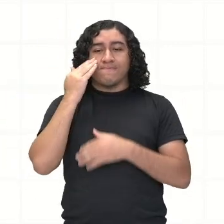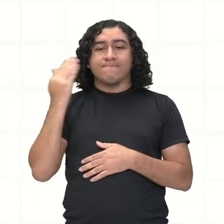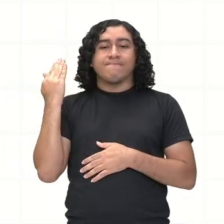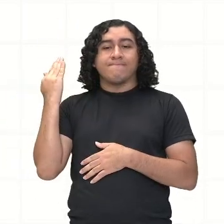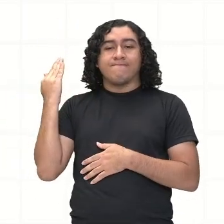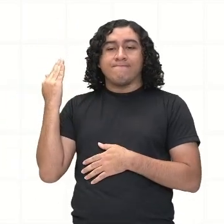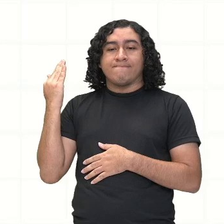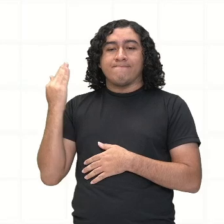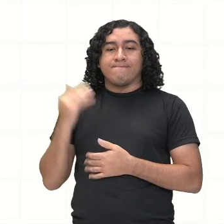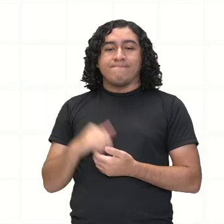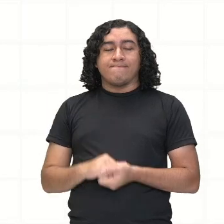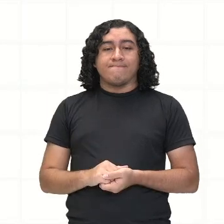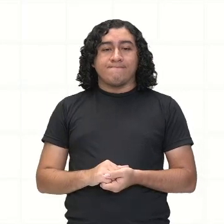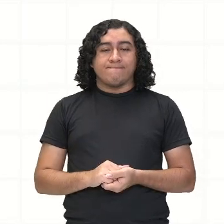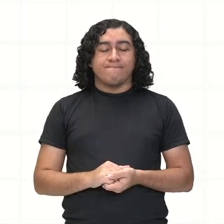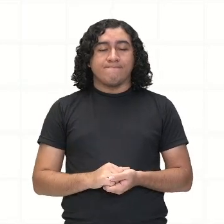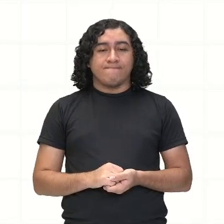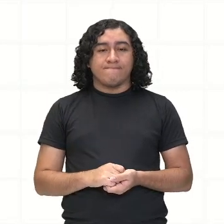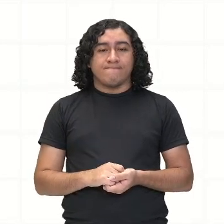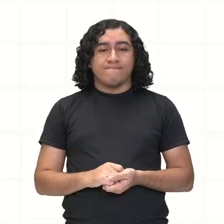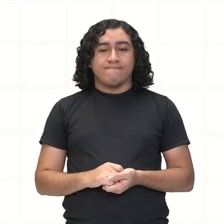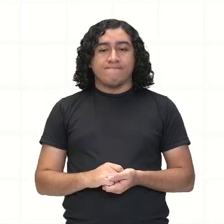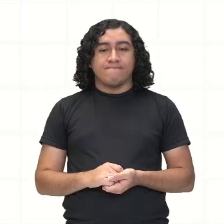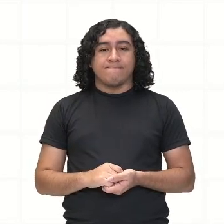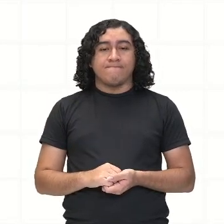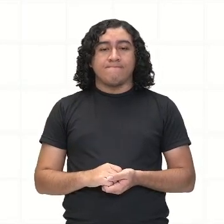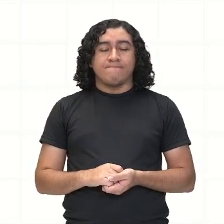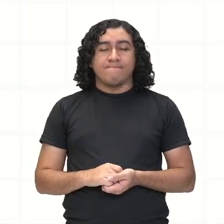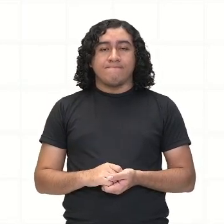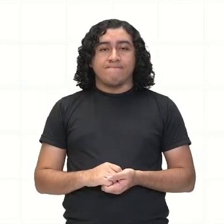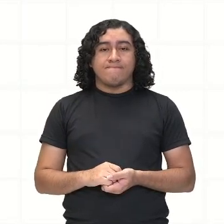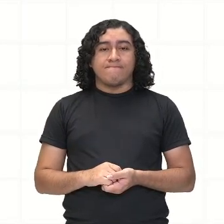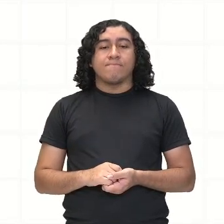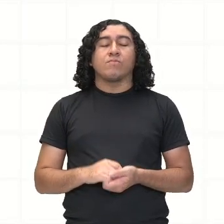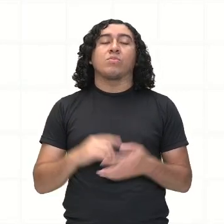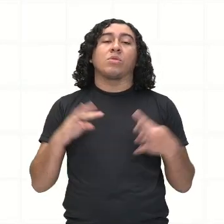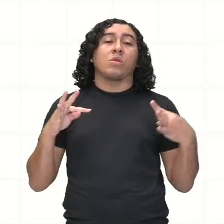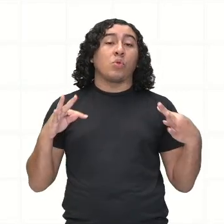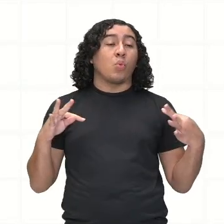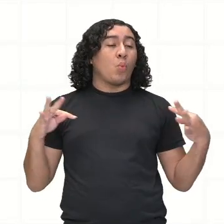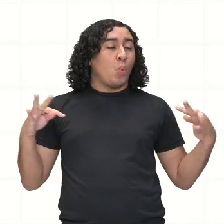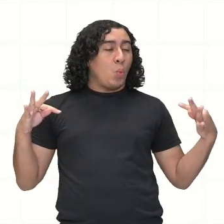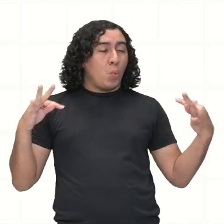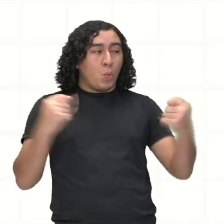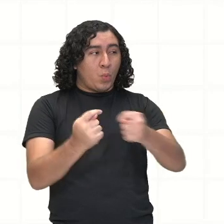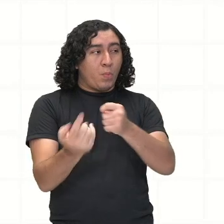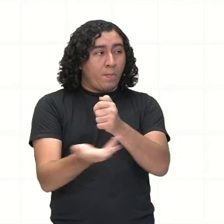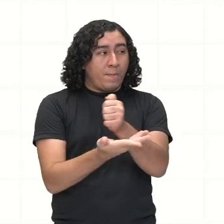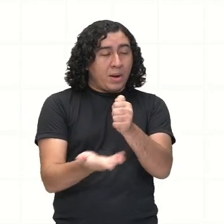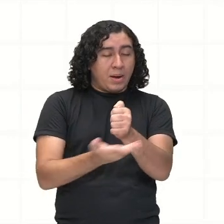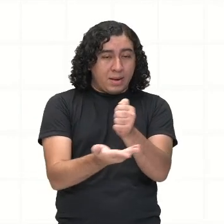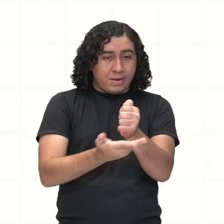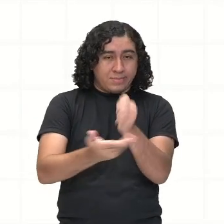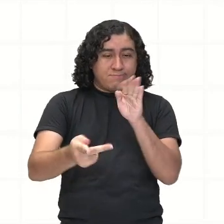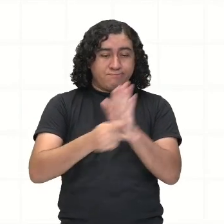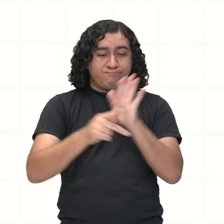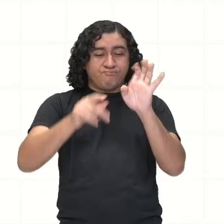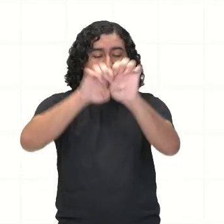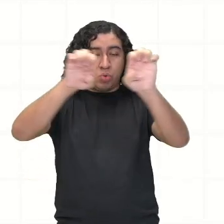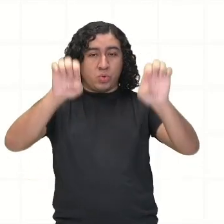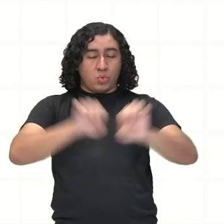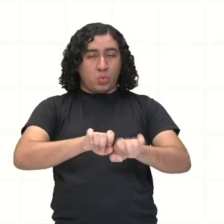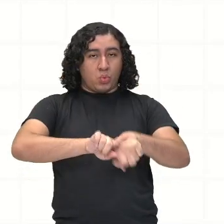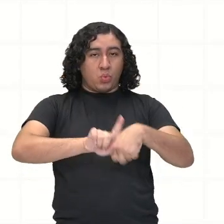aqui em cima, certo? E que ele tem toda uma base para sustentar a riqueza, o poder